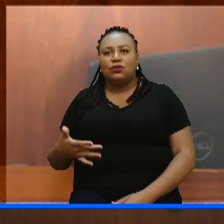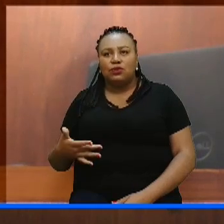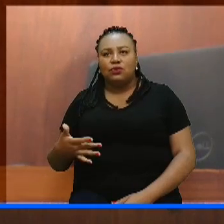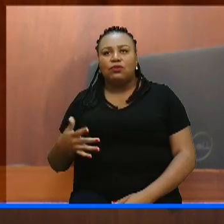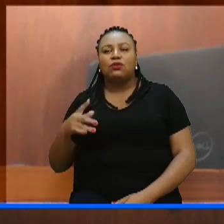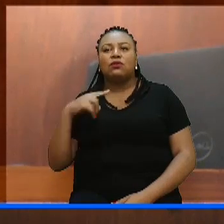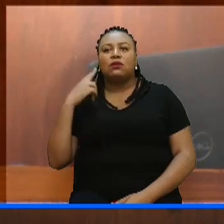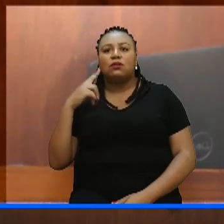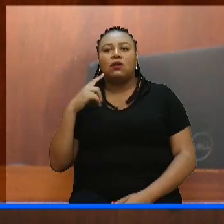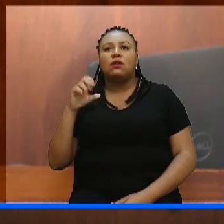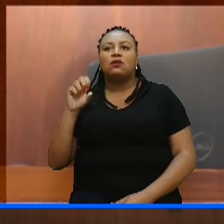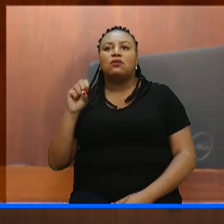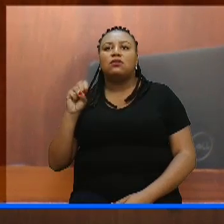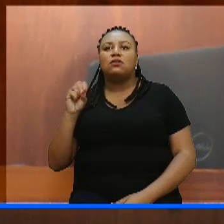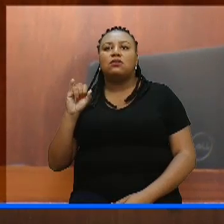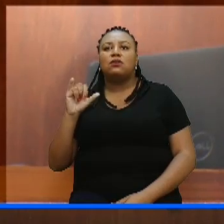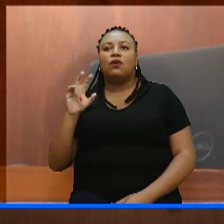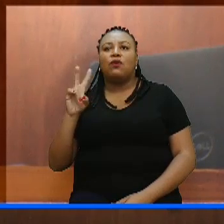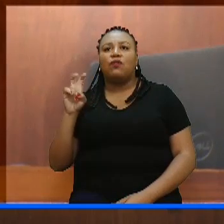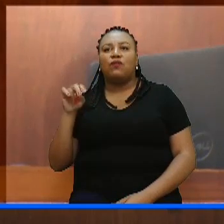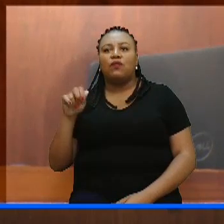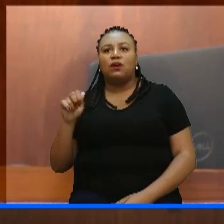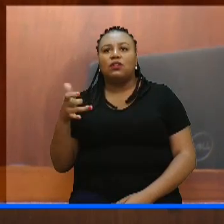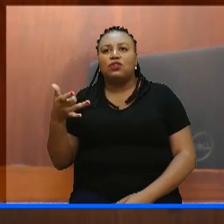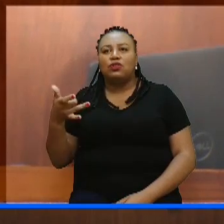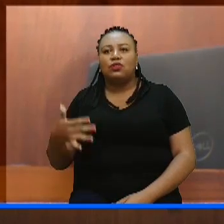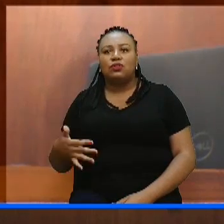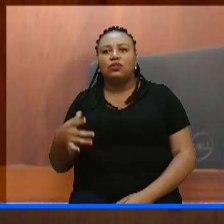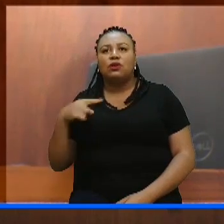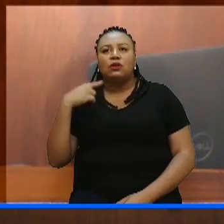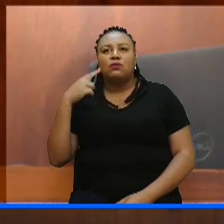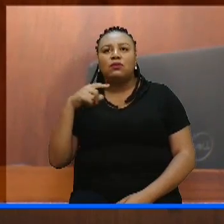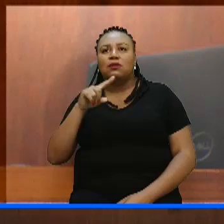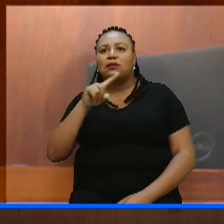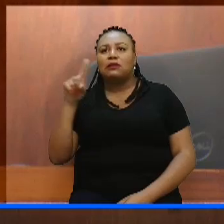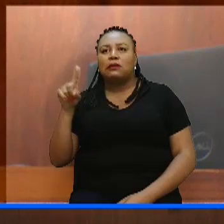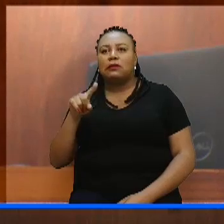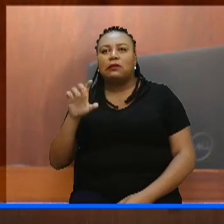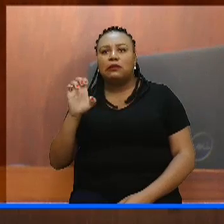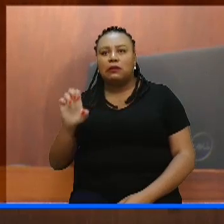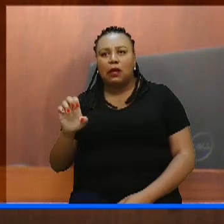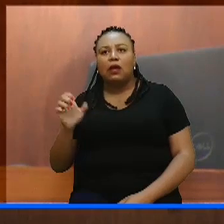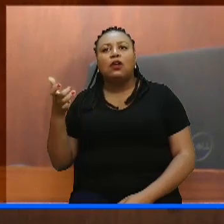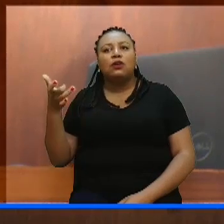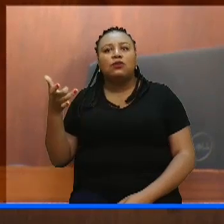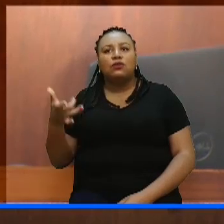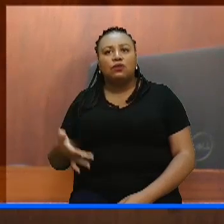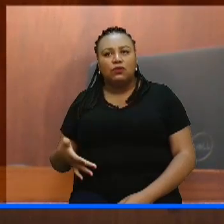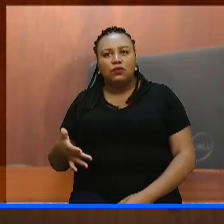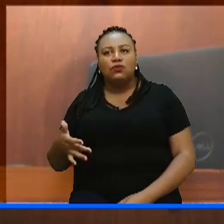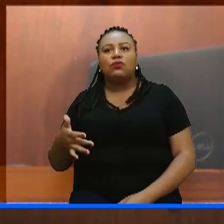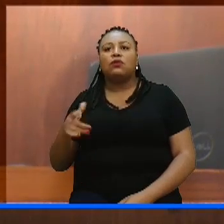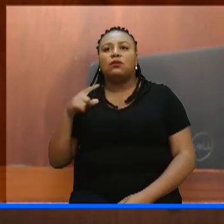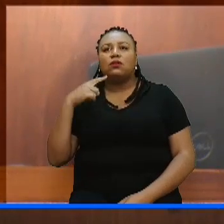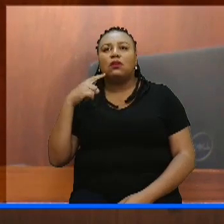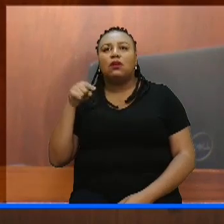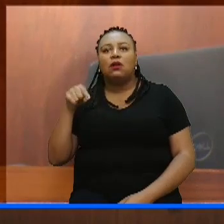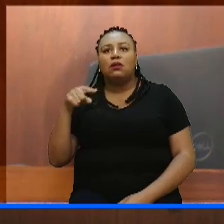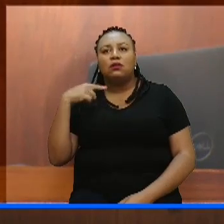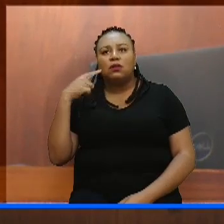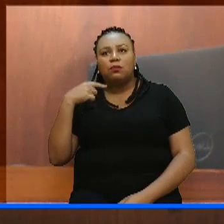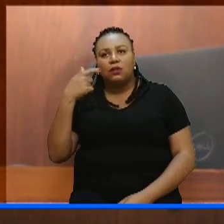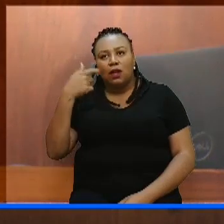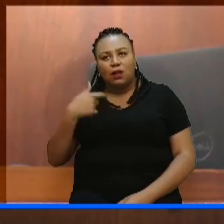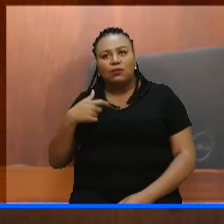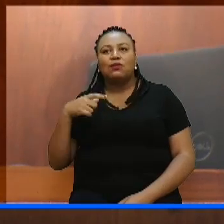mão deputada silvana covatti existe deputados é nunes também existe esse deputado